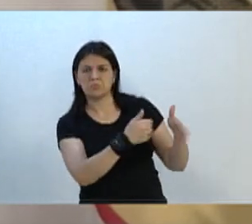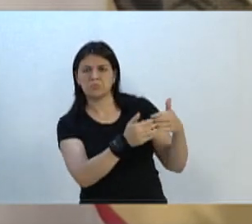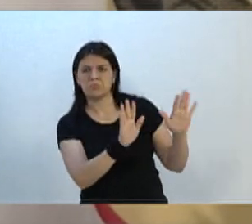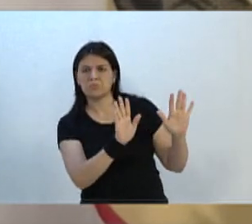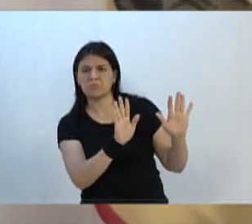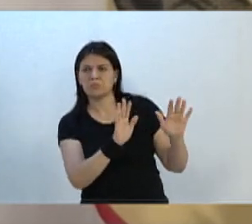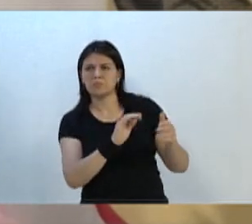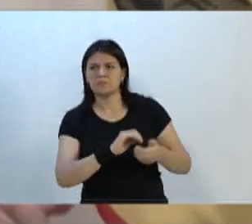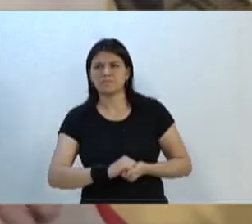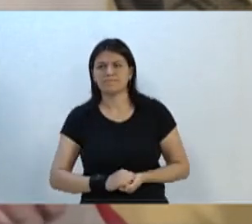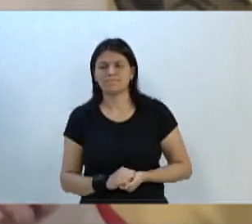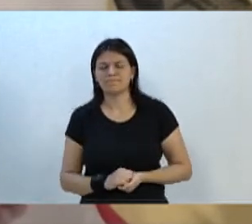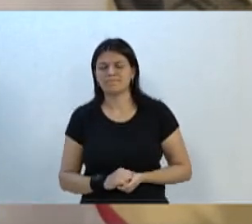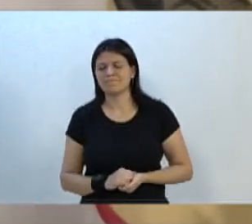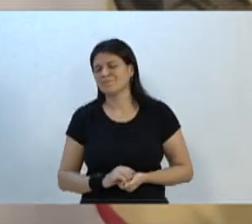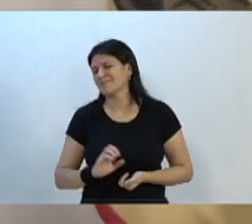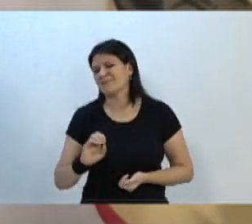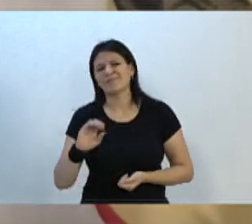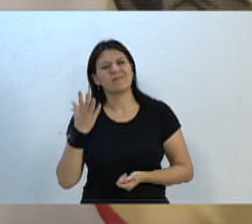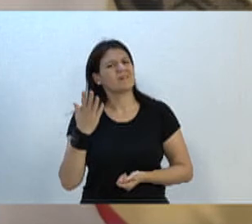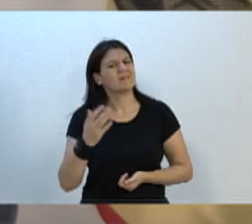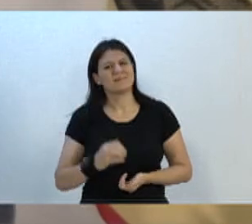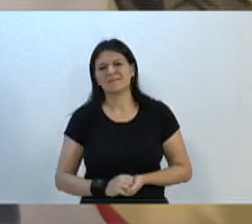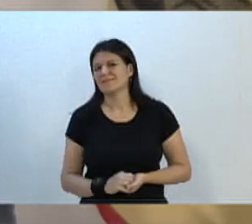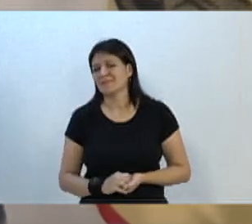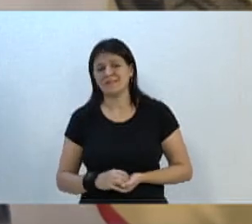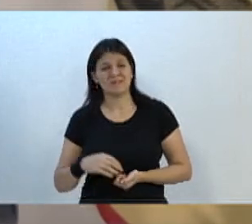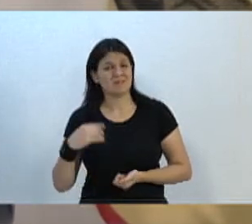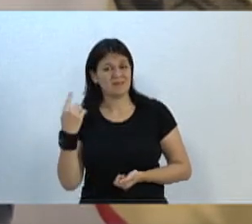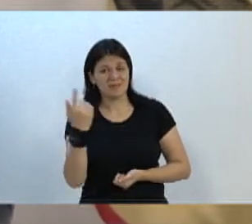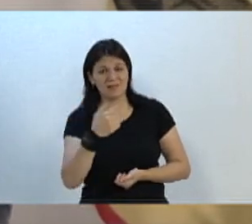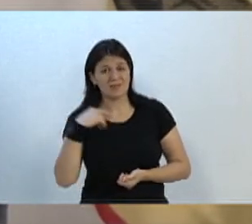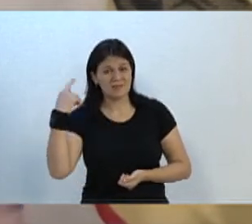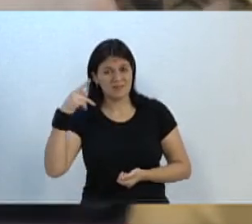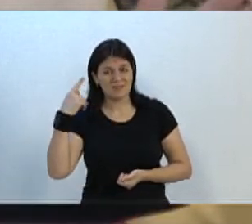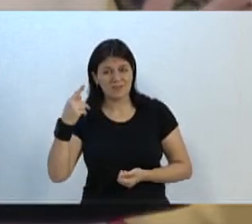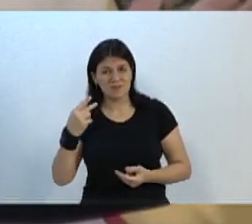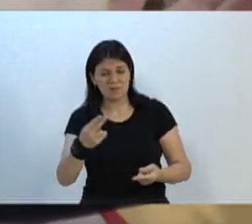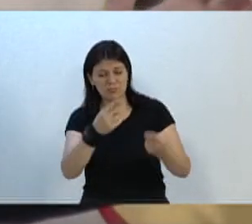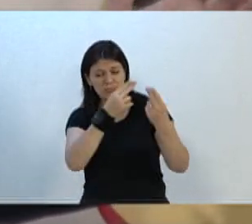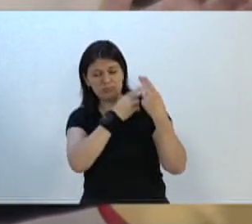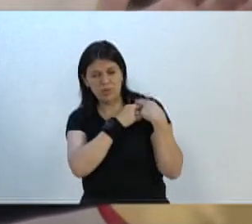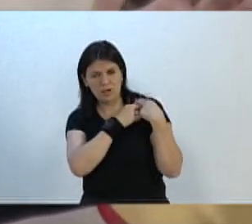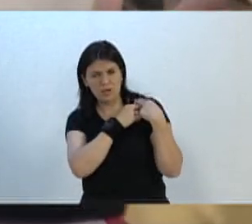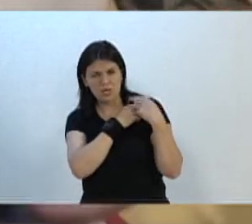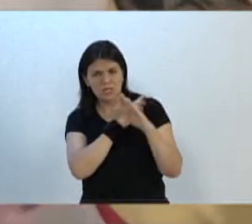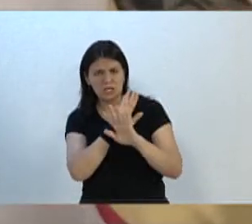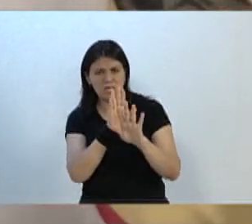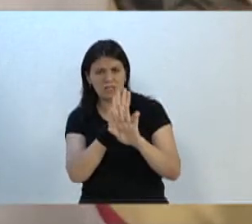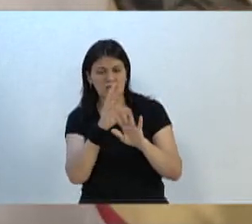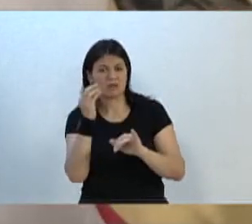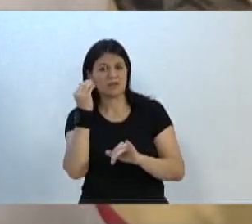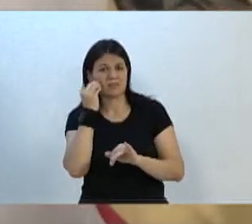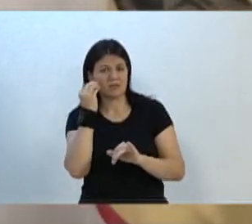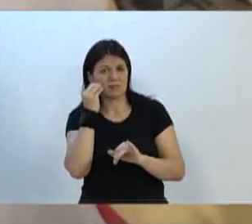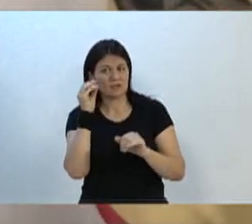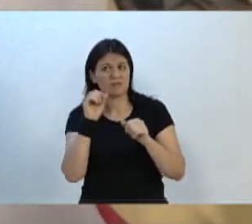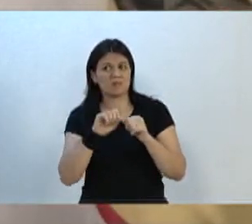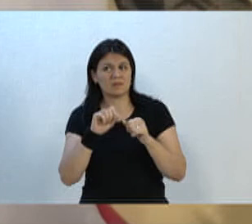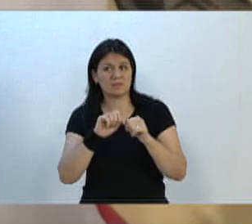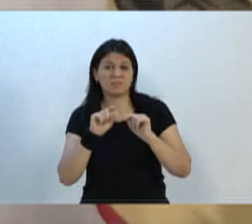vira não vai funcionar nós vereadores não Vamos carregar esse peso nas costas nós tentamos nós fazemos